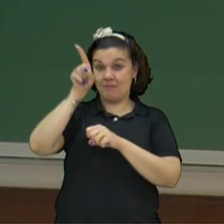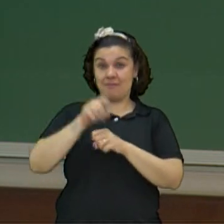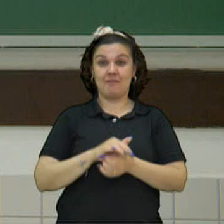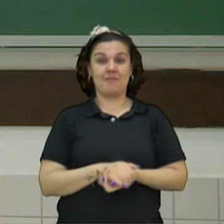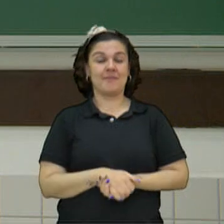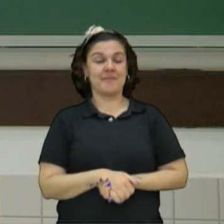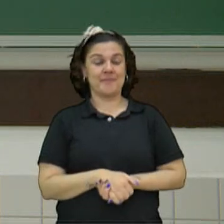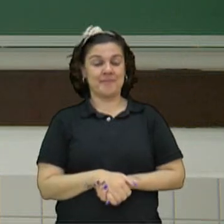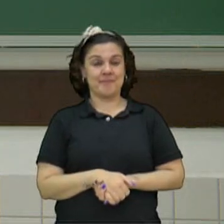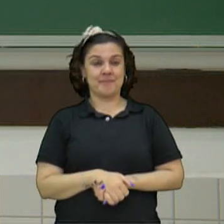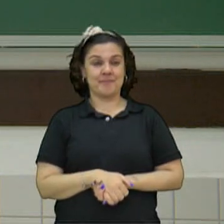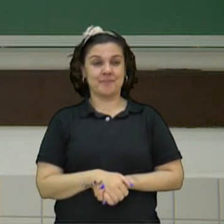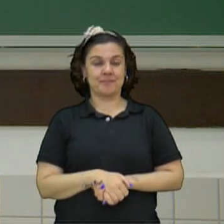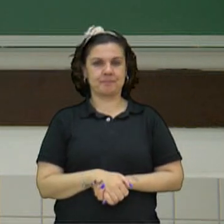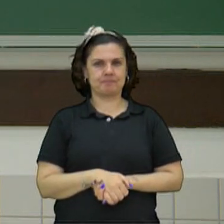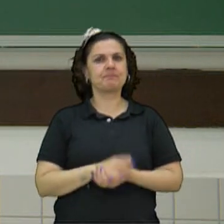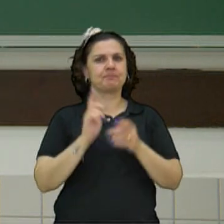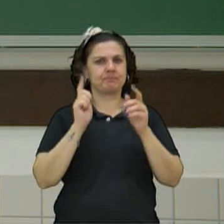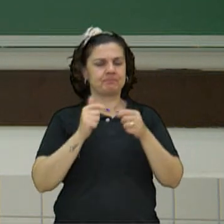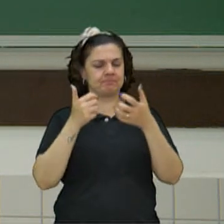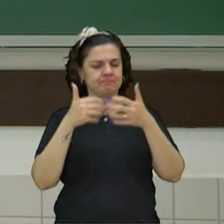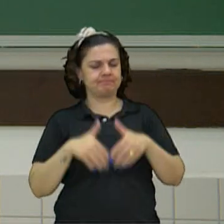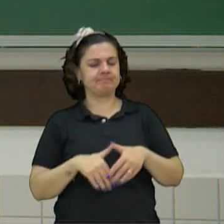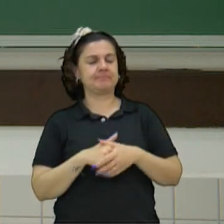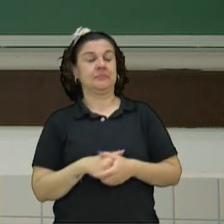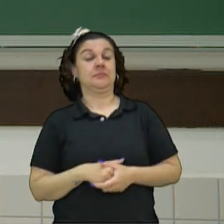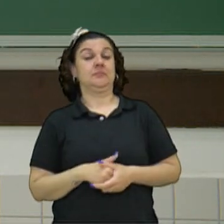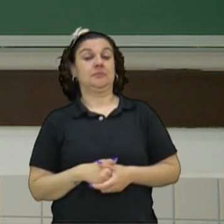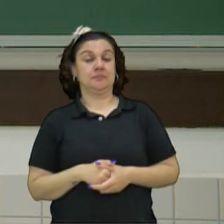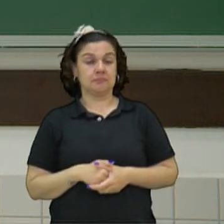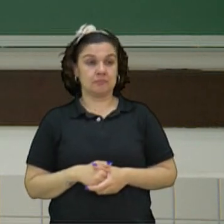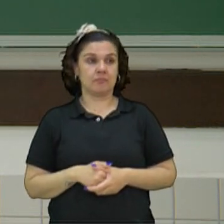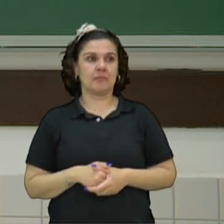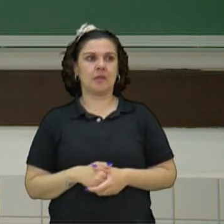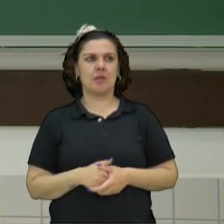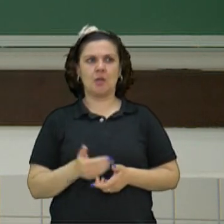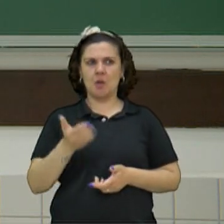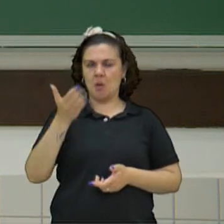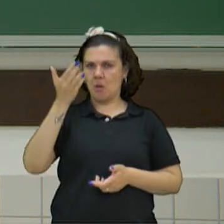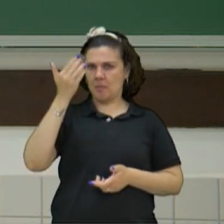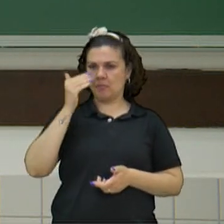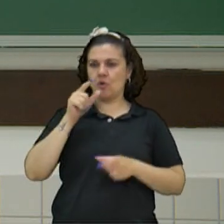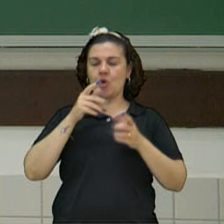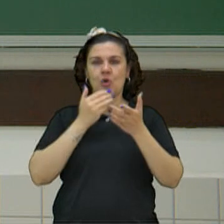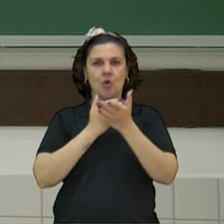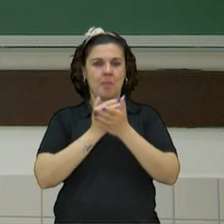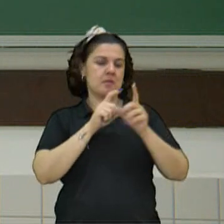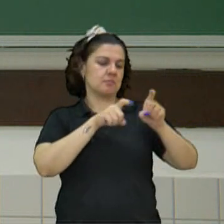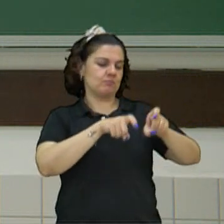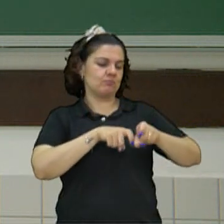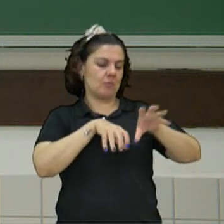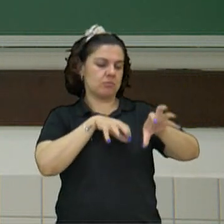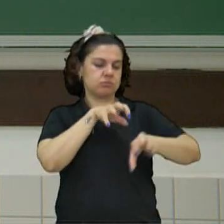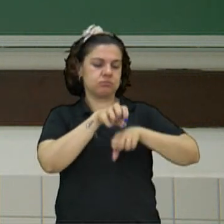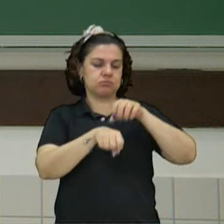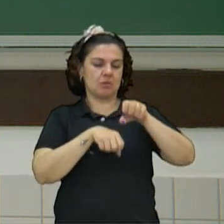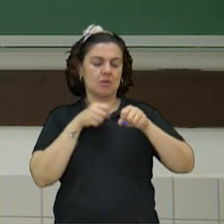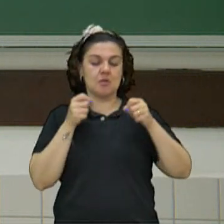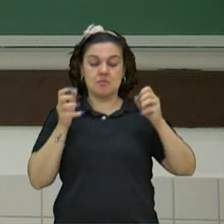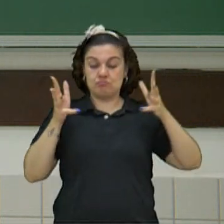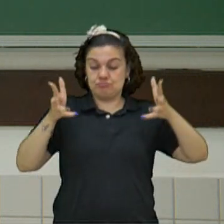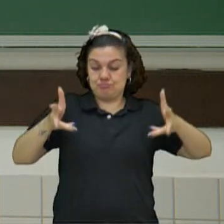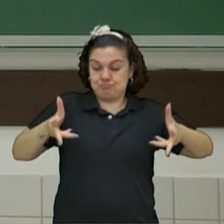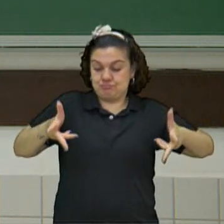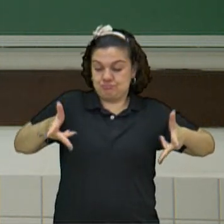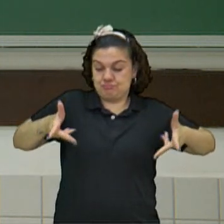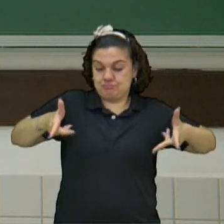agropecuárias. É um número absurdo. Na época da colheita da soja, Paraná, já